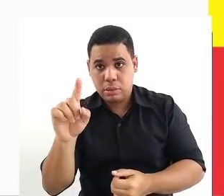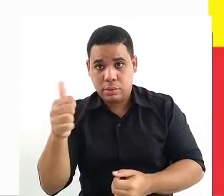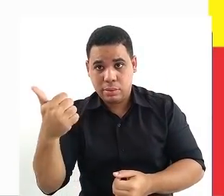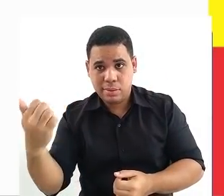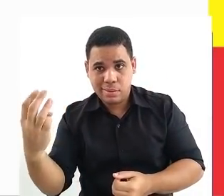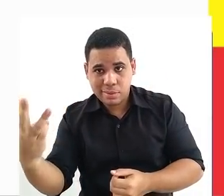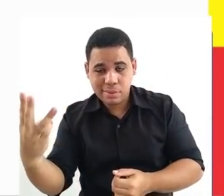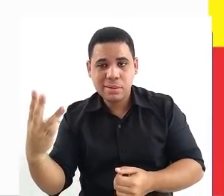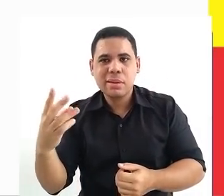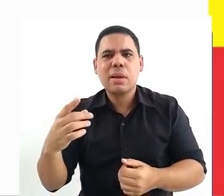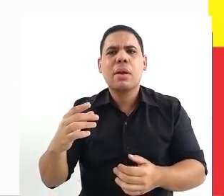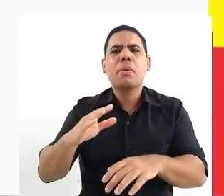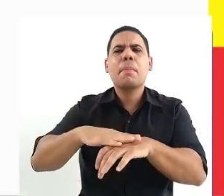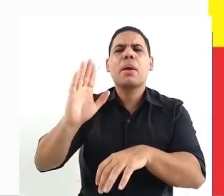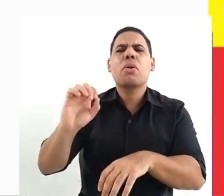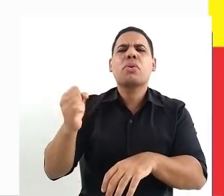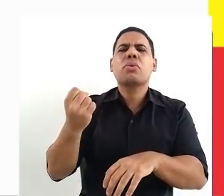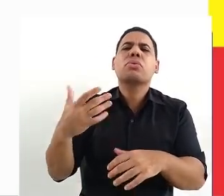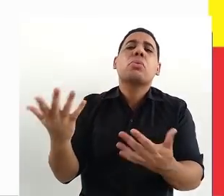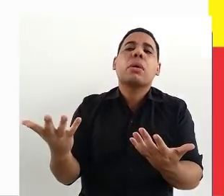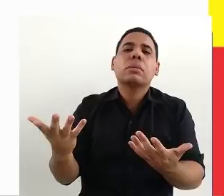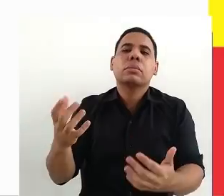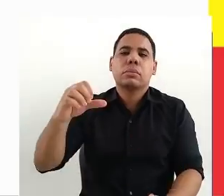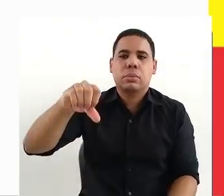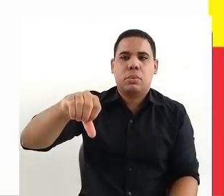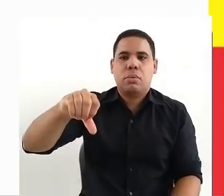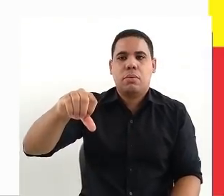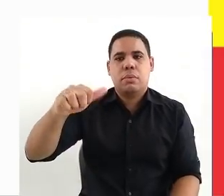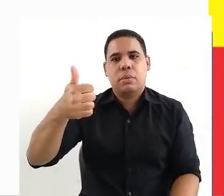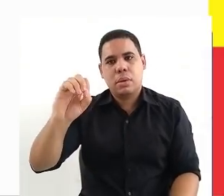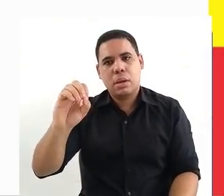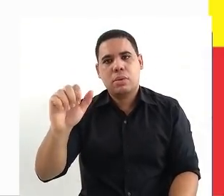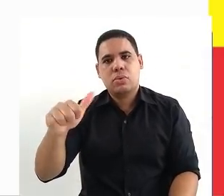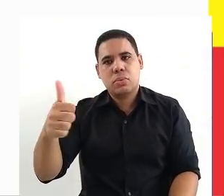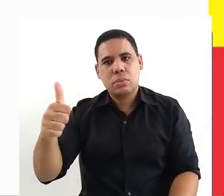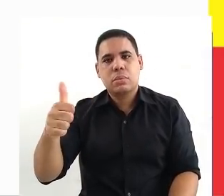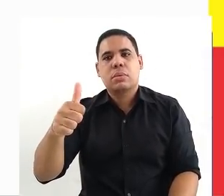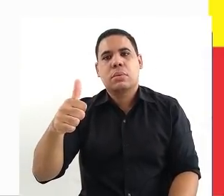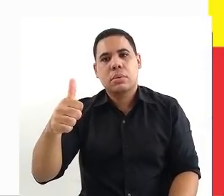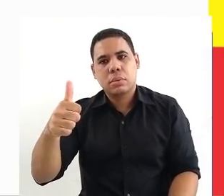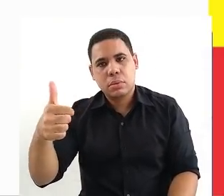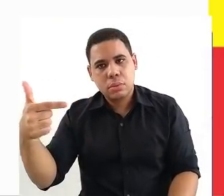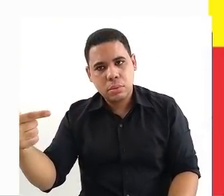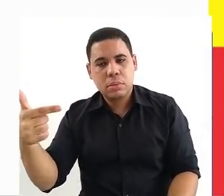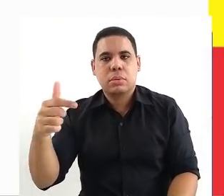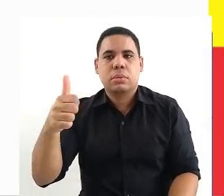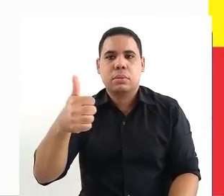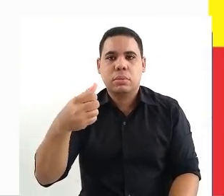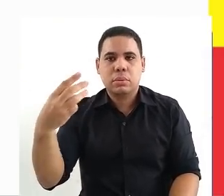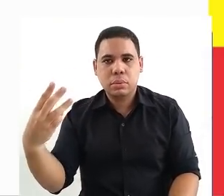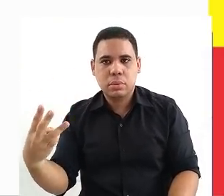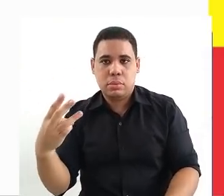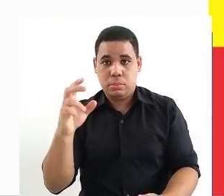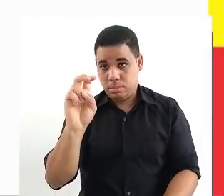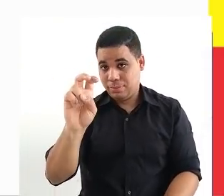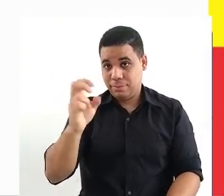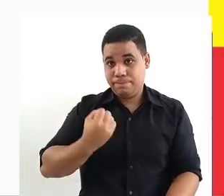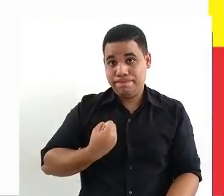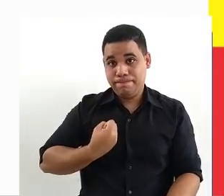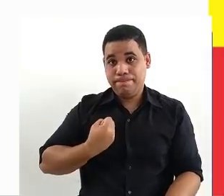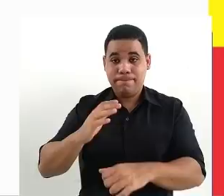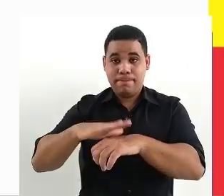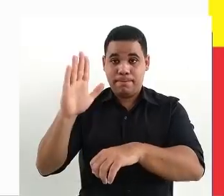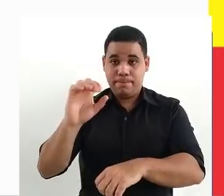são os números maiores que 8? 9, 10, 11, 12, 13. Eu tenho 5